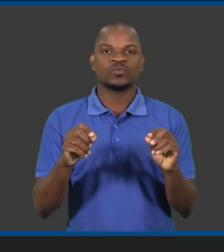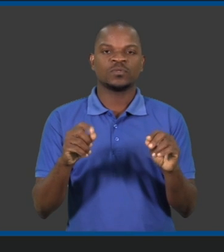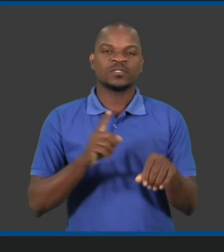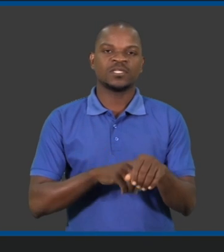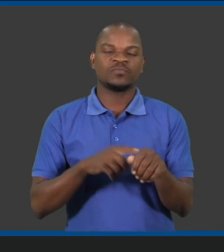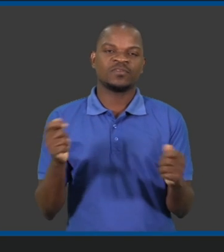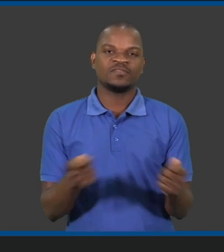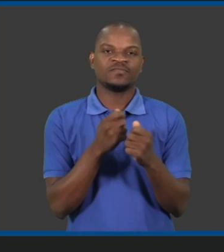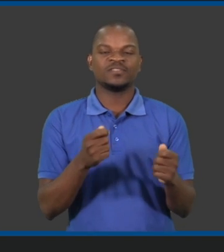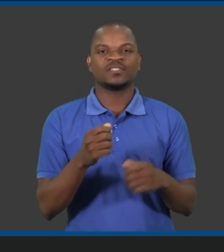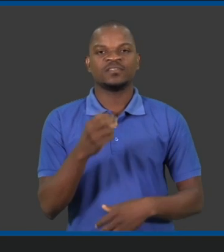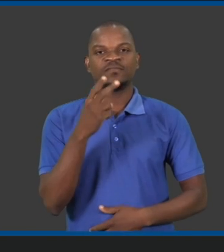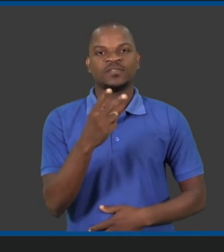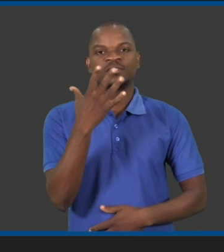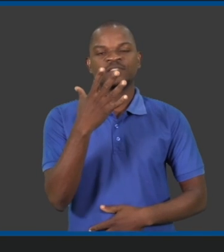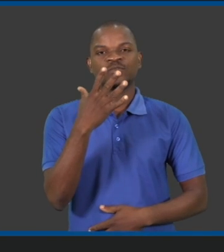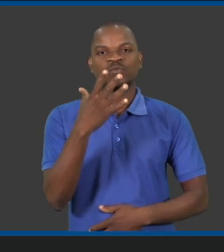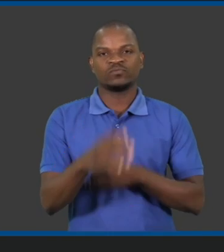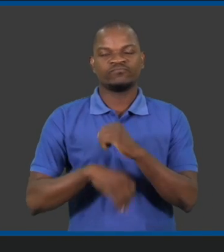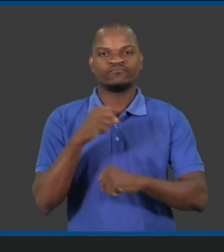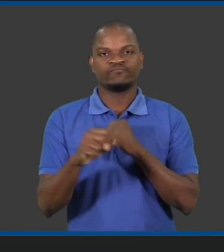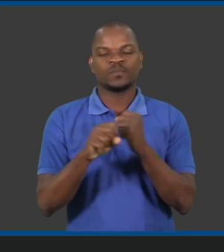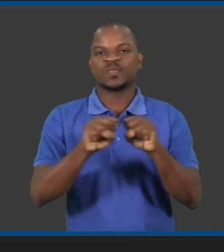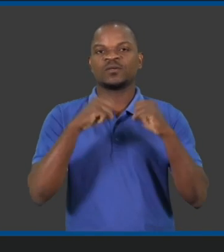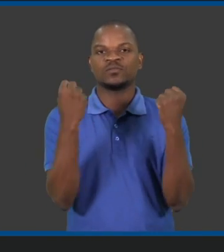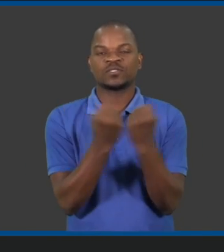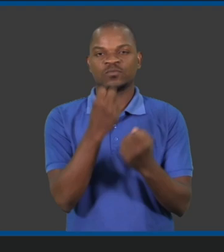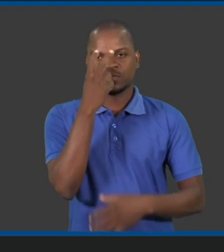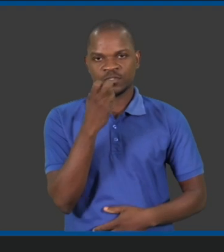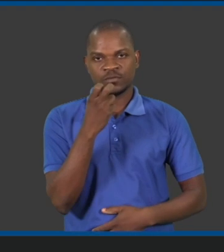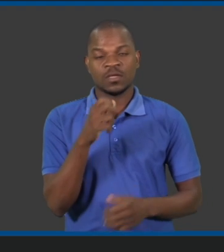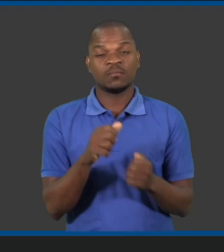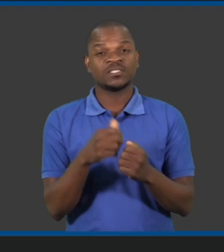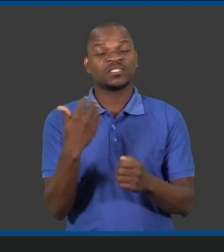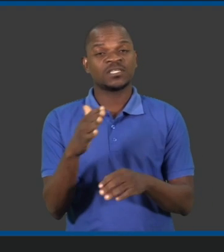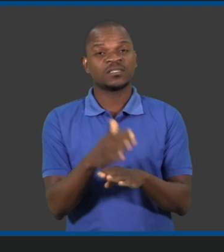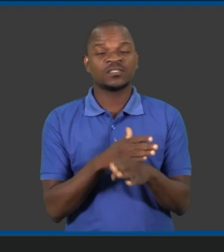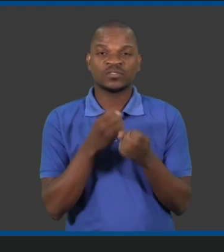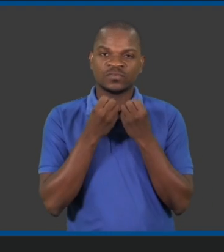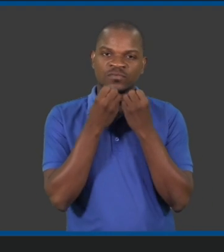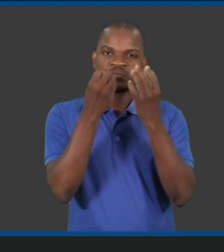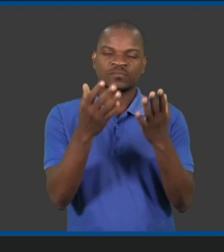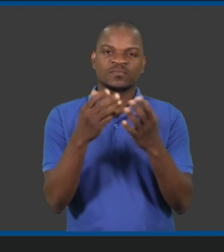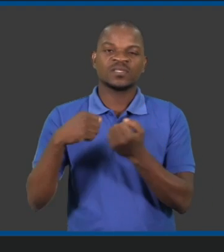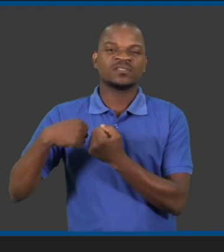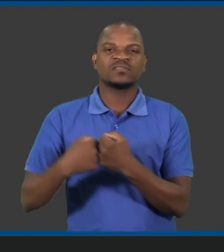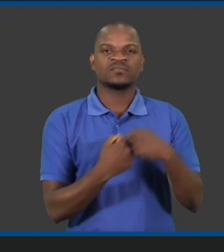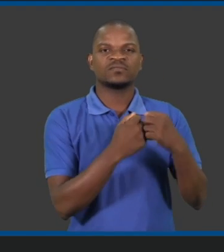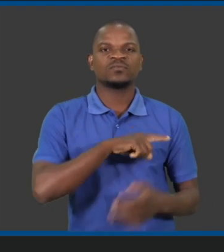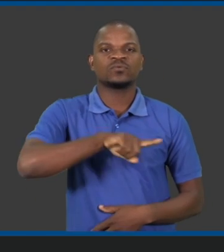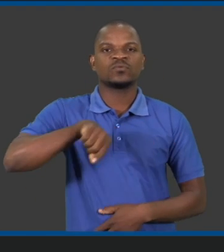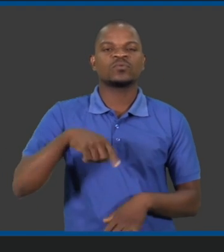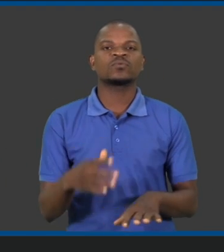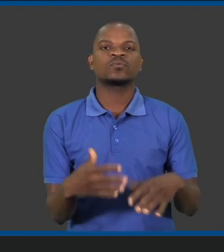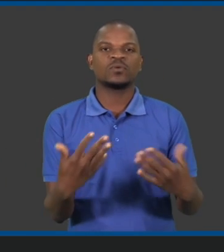como disse naquela sua questão, os desafios, etc., que nós temos, uma das questões é a acessibilidade. A